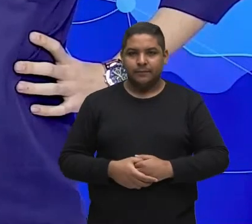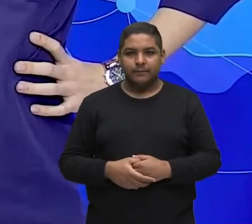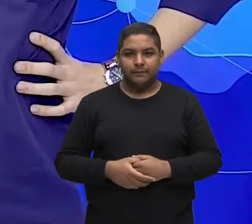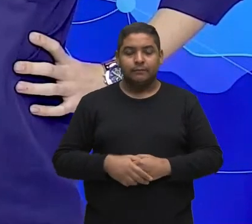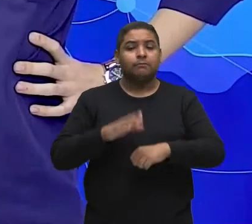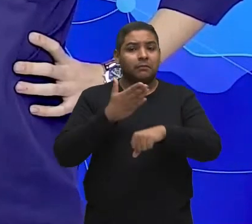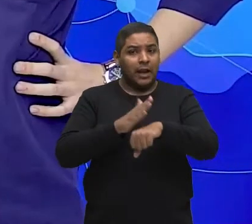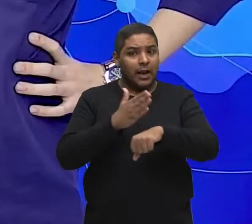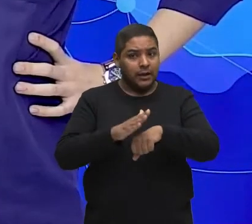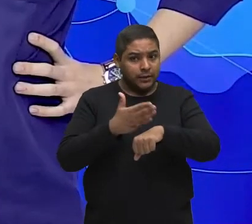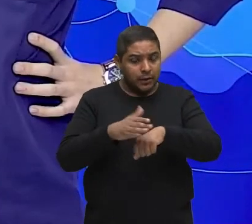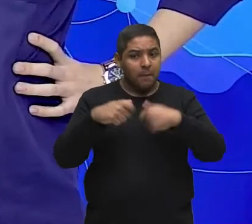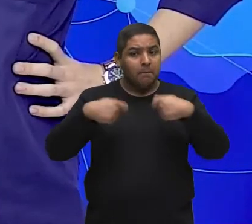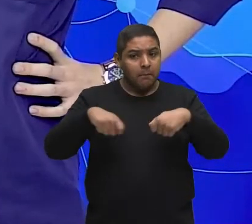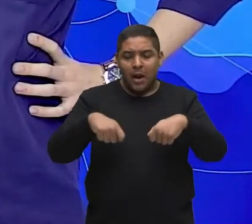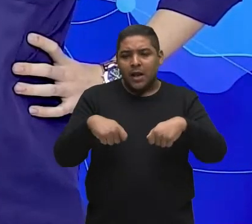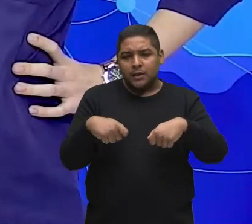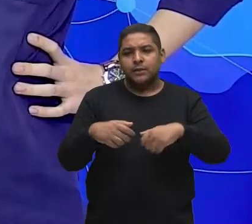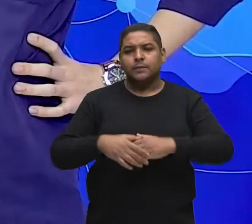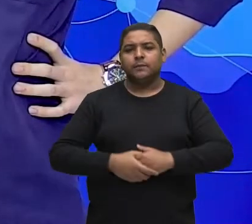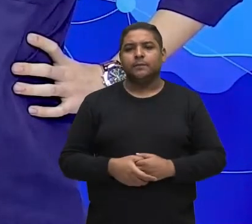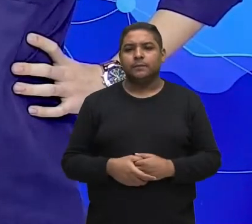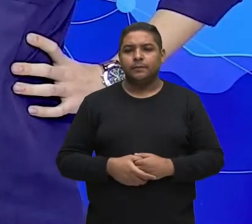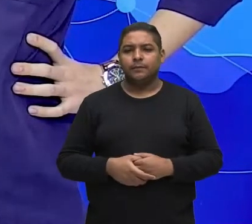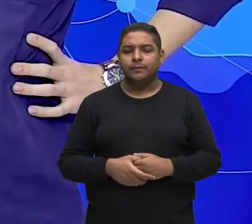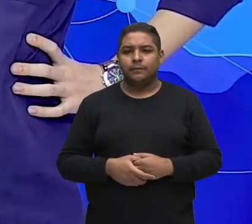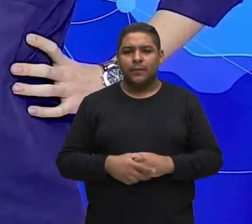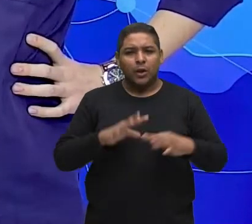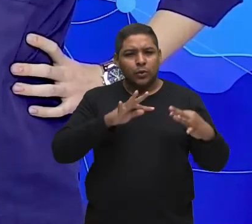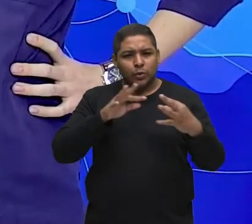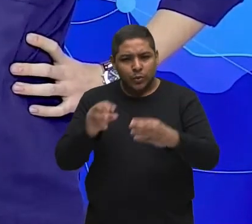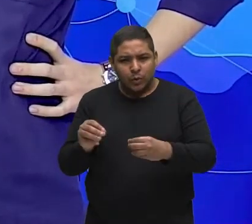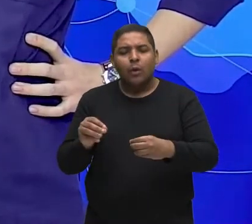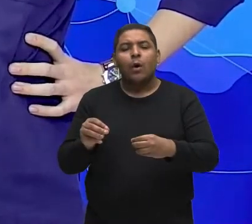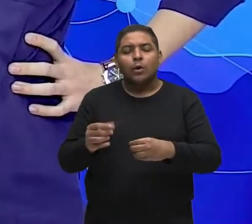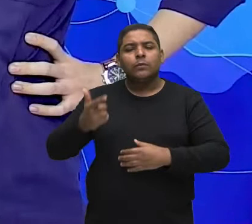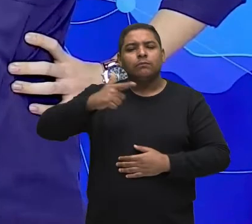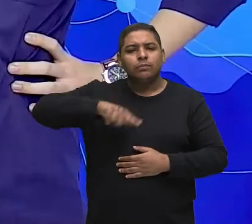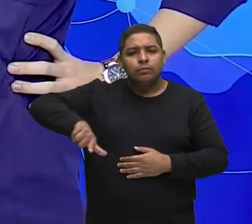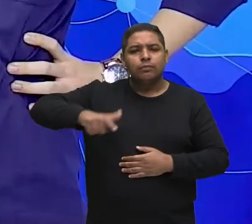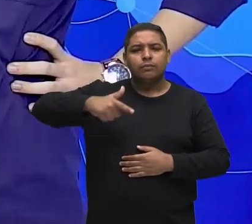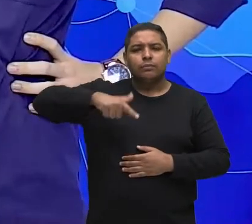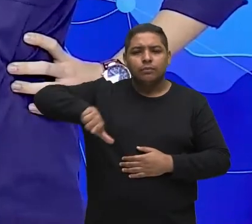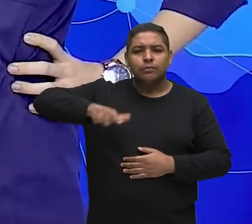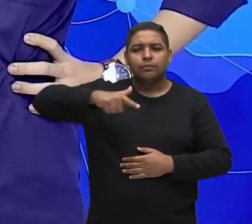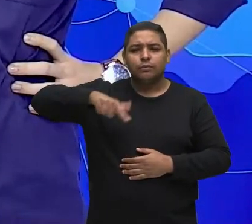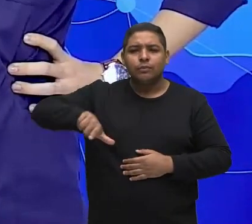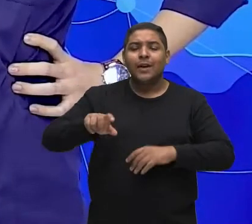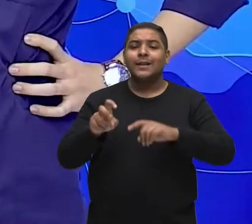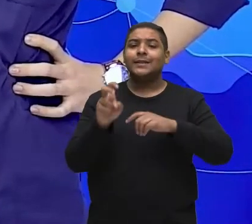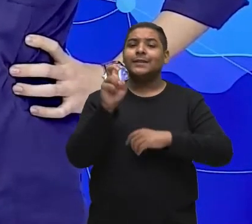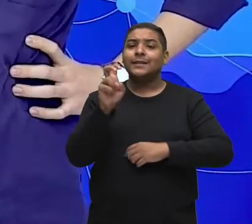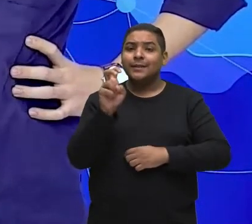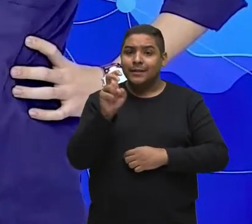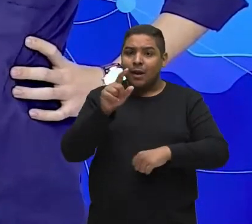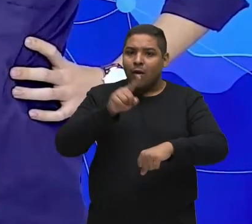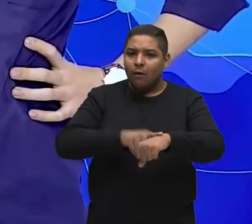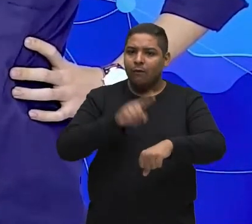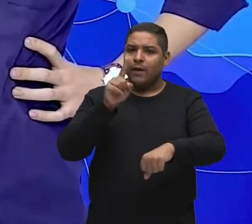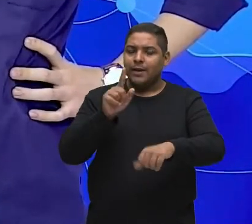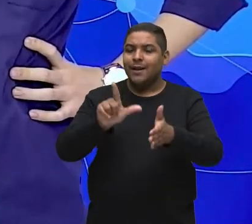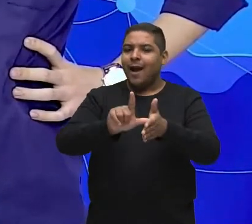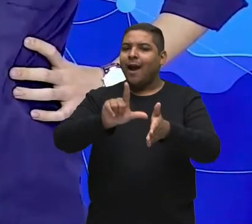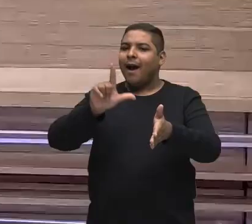feito sem tensão. Todo esse exercício deve ser repetido 5 vezes antes de usar a